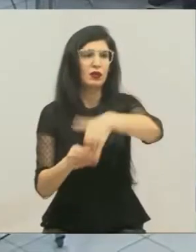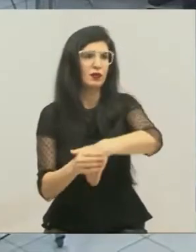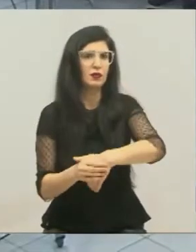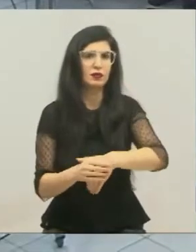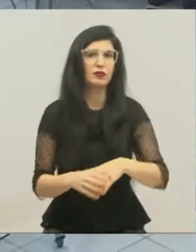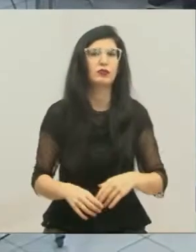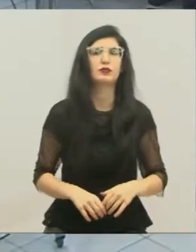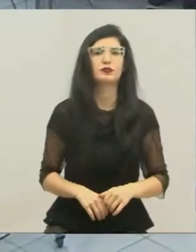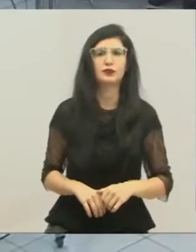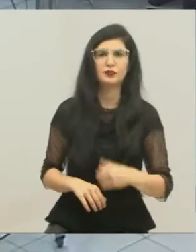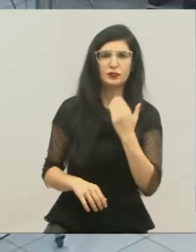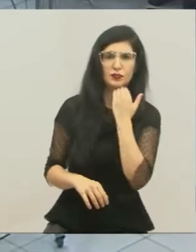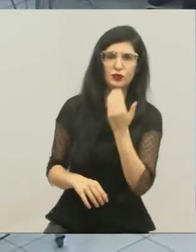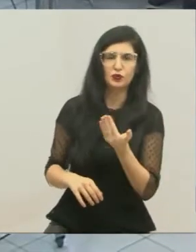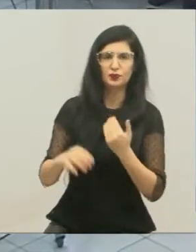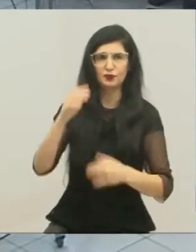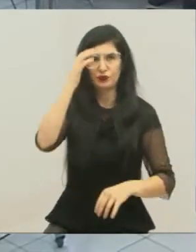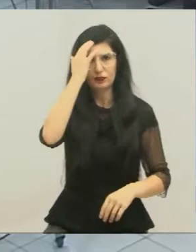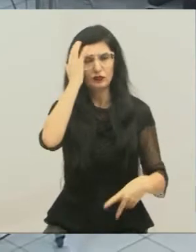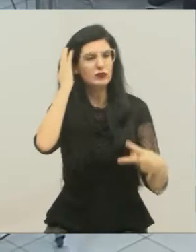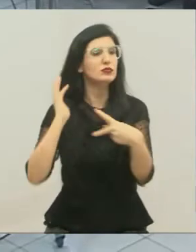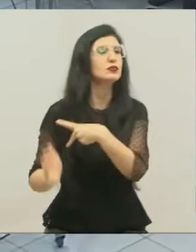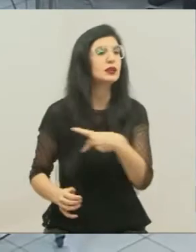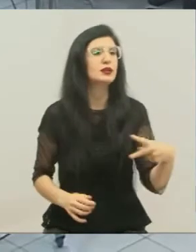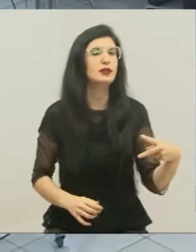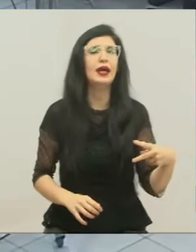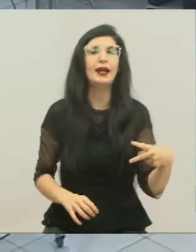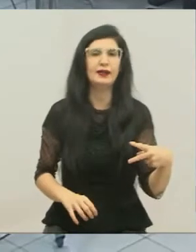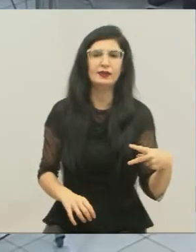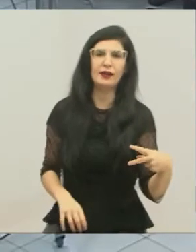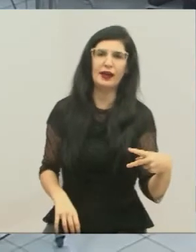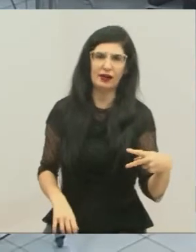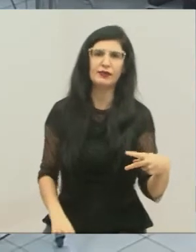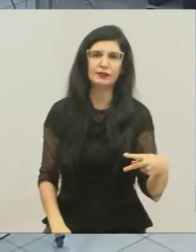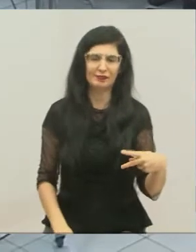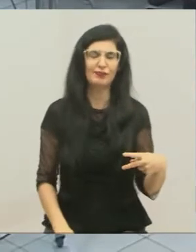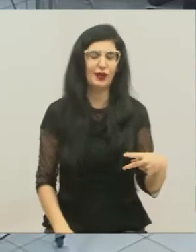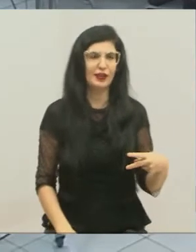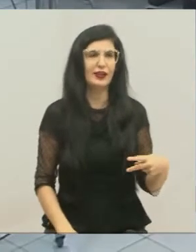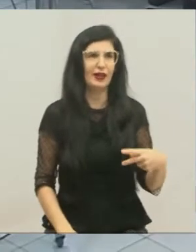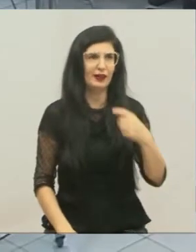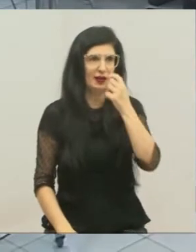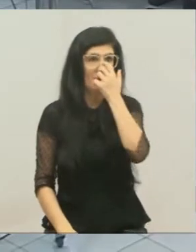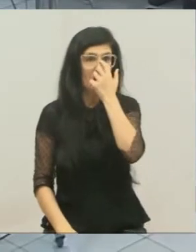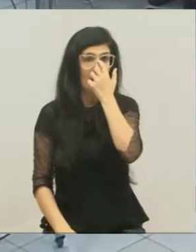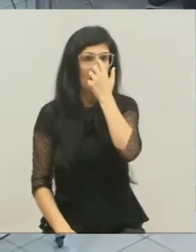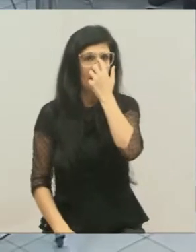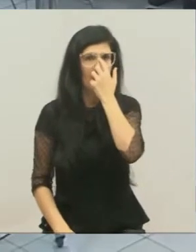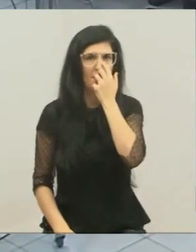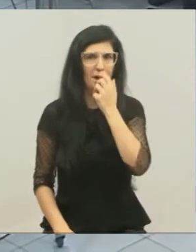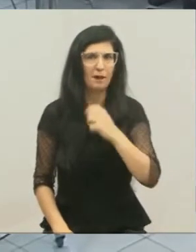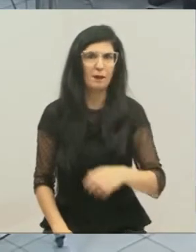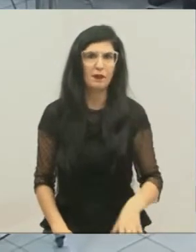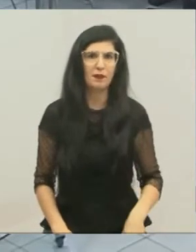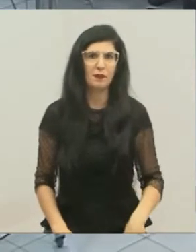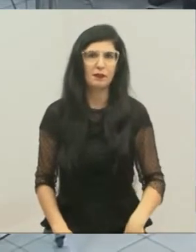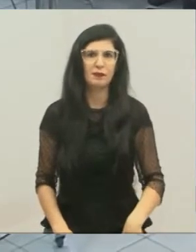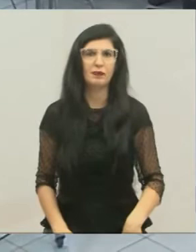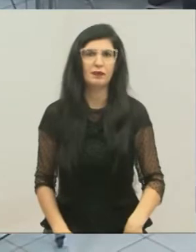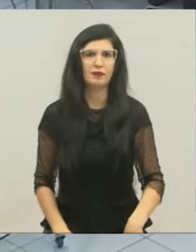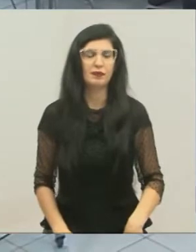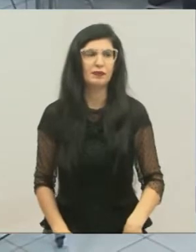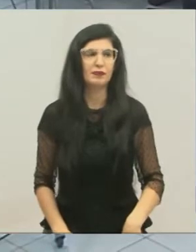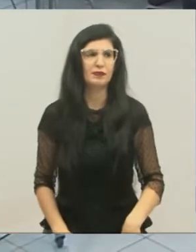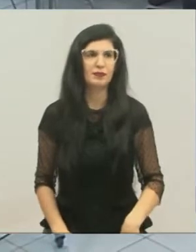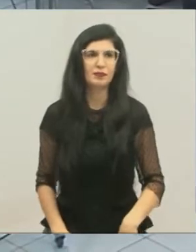Senhor presidente, eu e o senhor fizemos esse requerimento aí com a ideia de um projeto muito